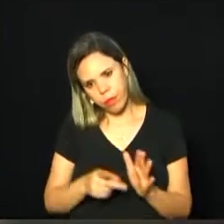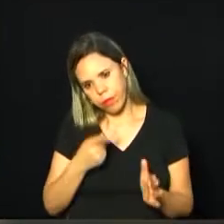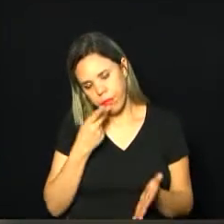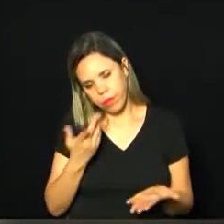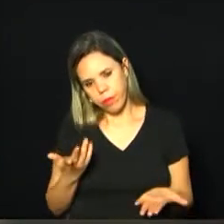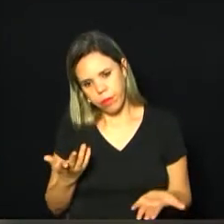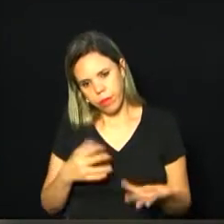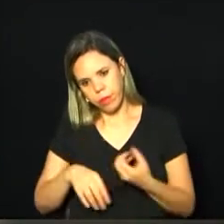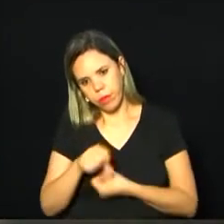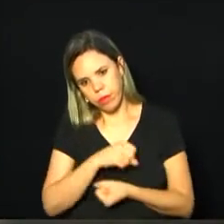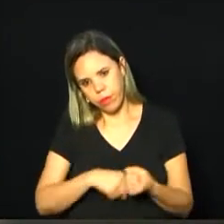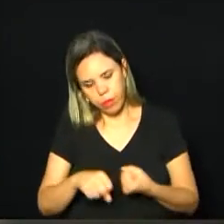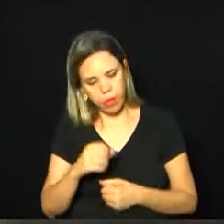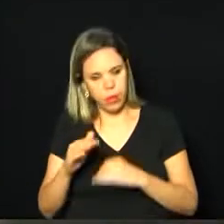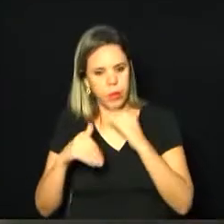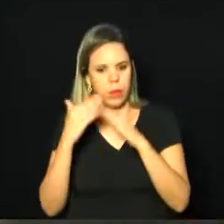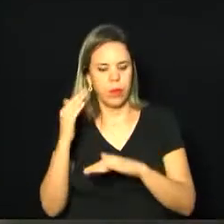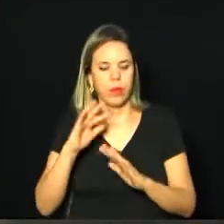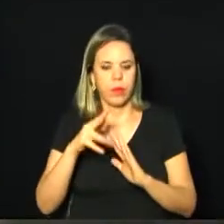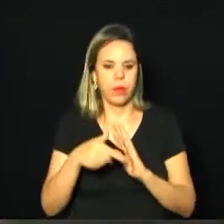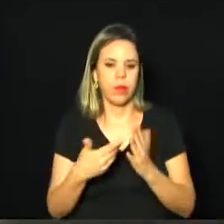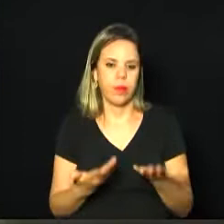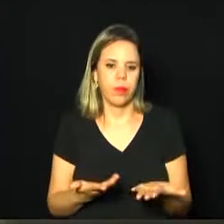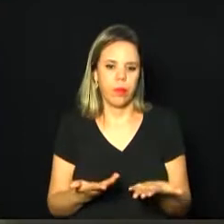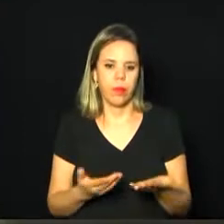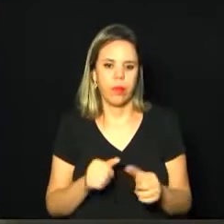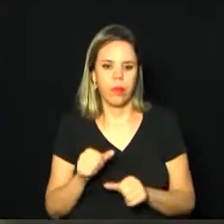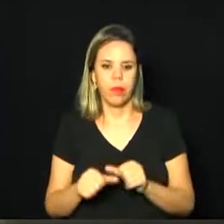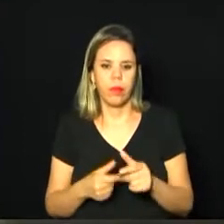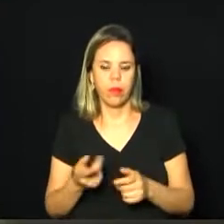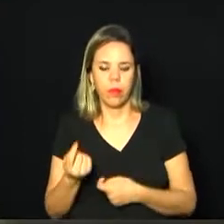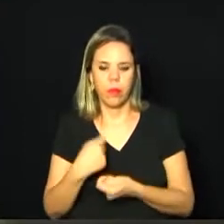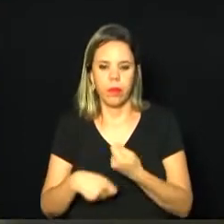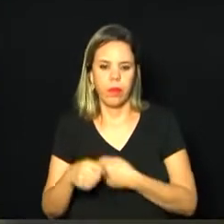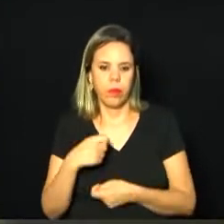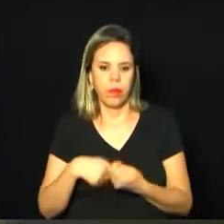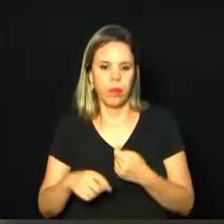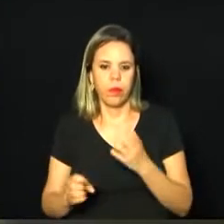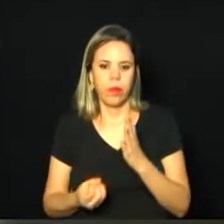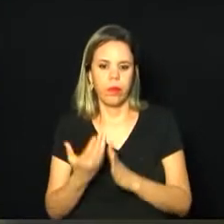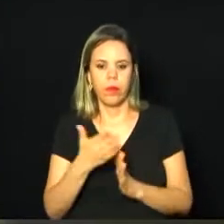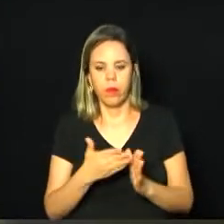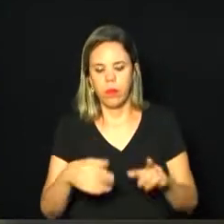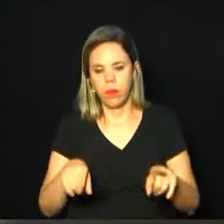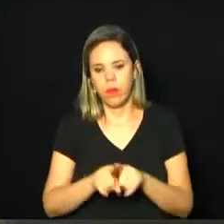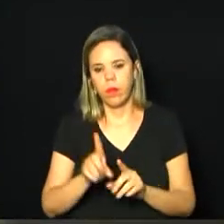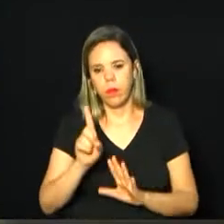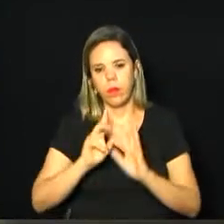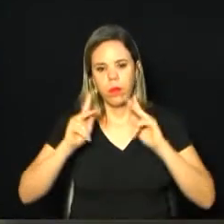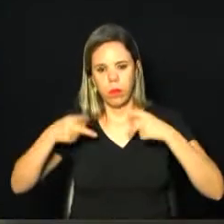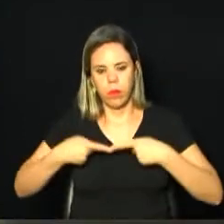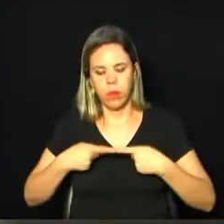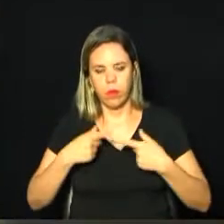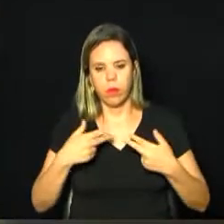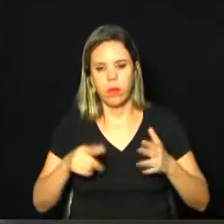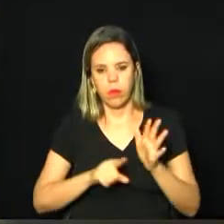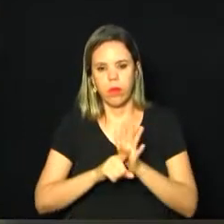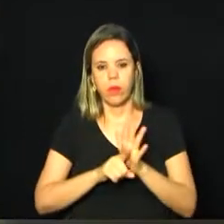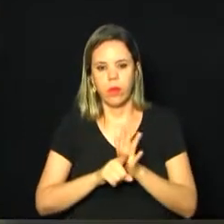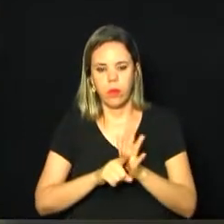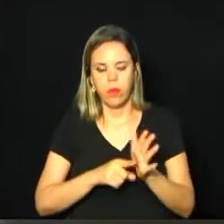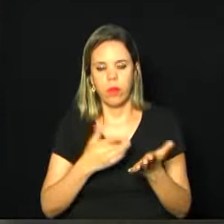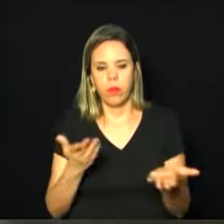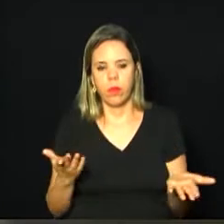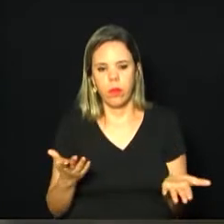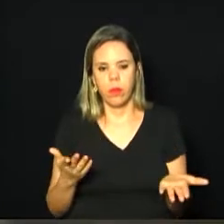gente fala de sustentabilidade desenvolvimento ambiental se transição ecológica que tá acontecendo Ele também é um direito humano tem alguns dados né que